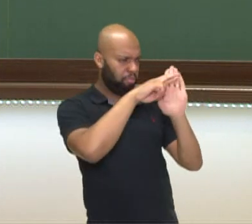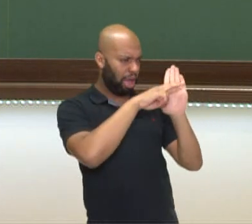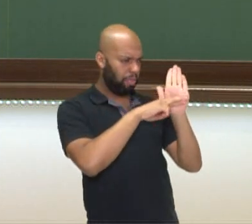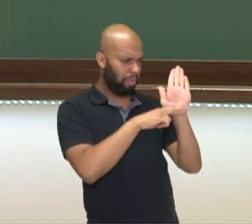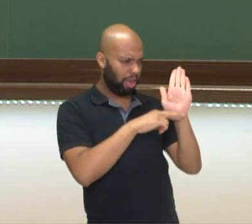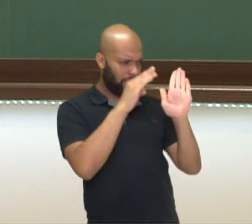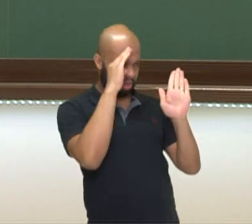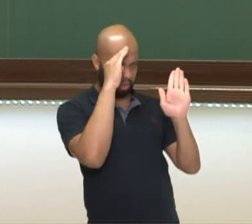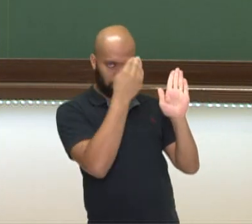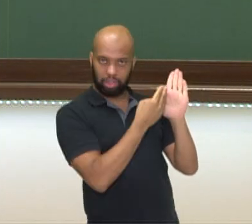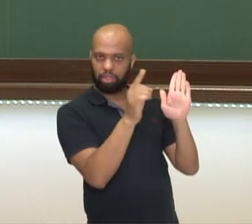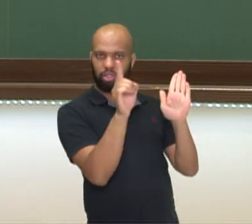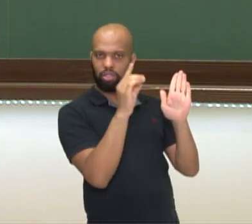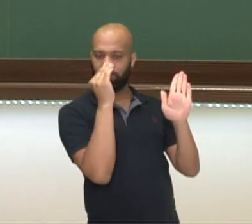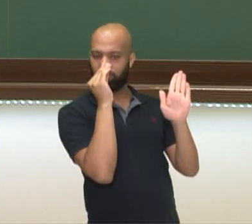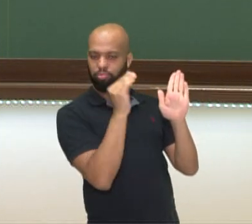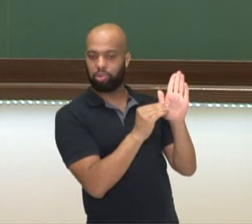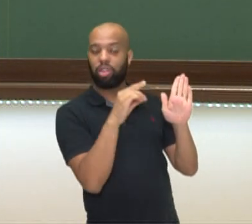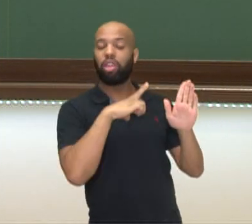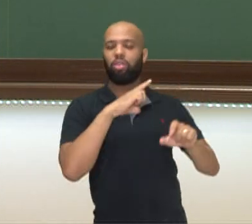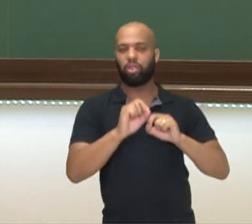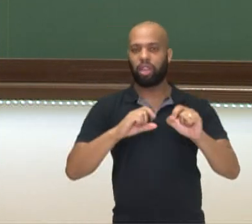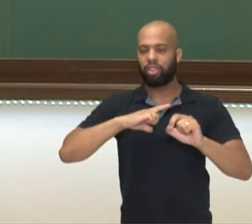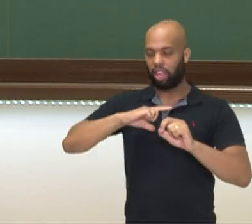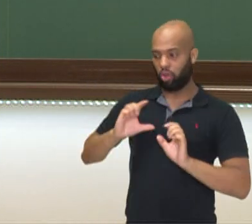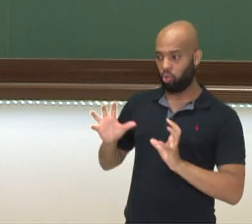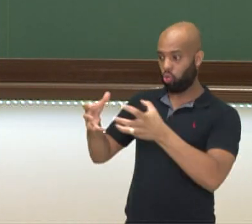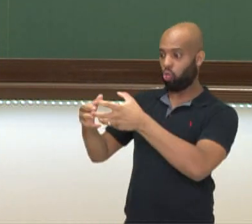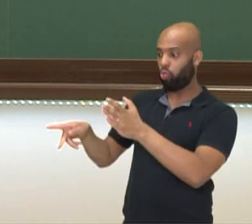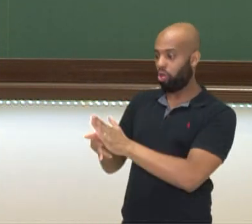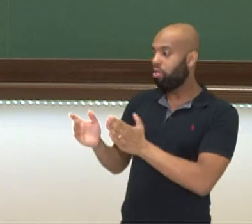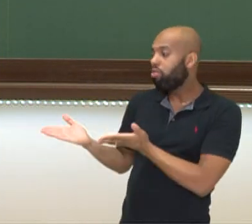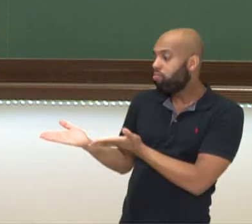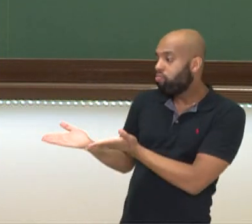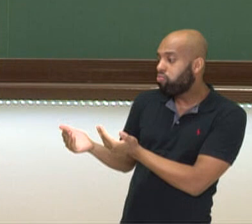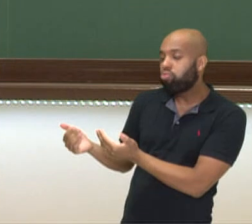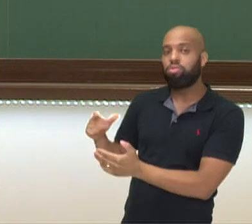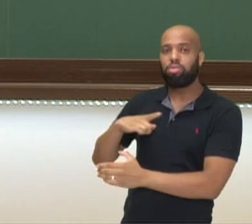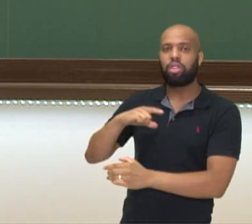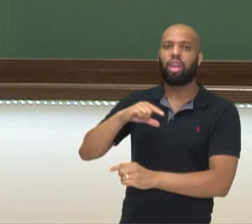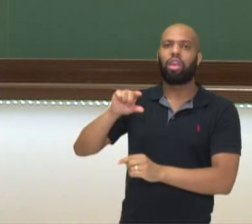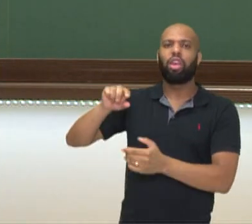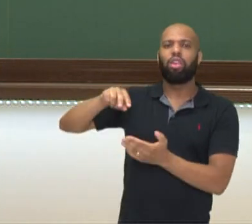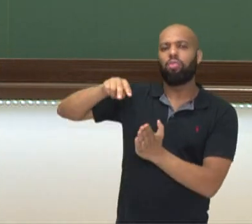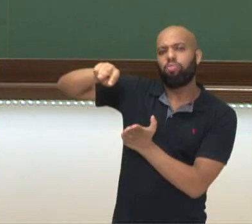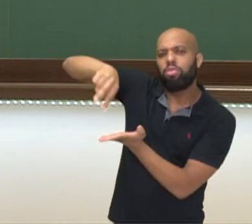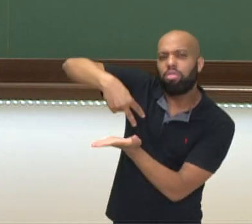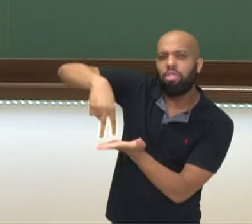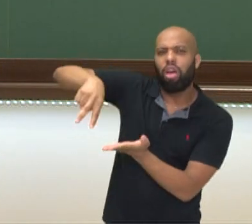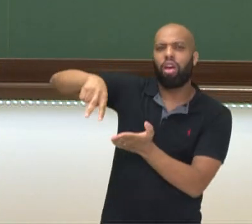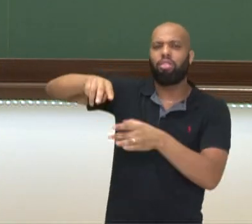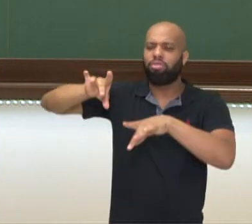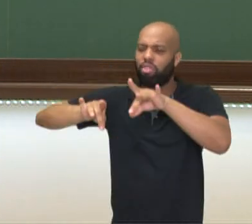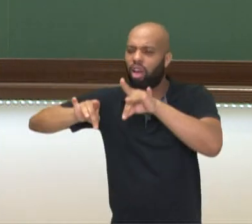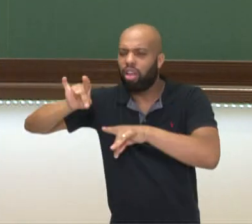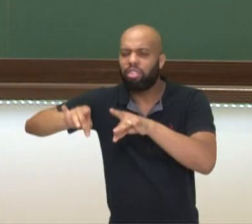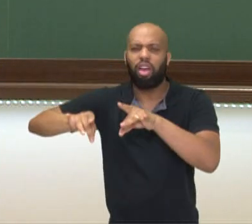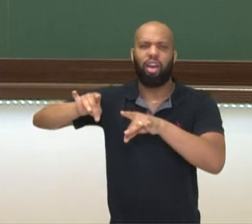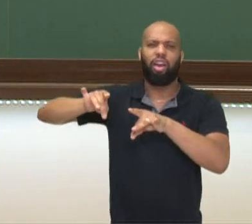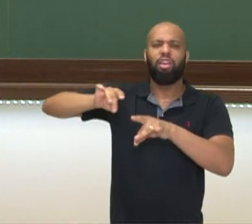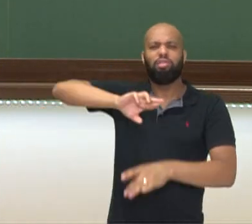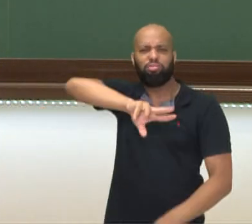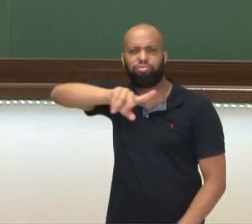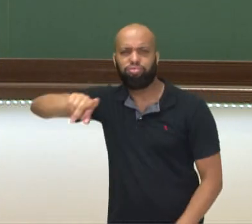de artistas, tanto os visuais como músicos, da parte cênica, da dança, enfim. São artistas que tentam